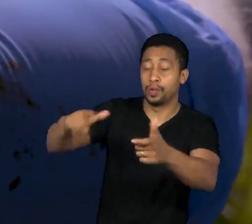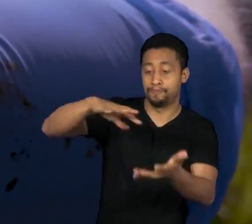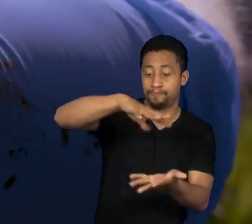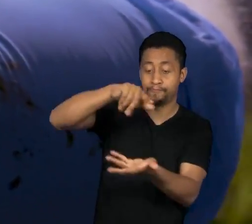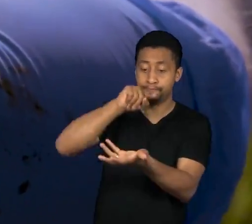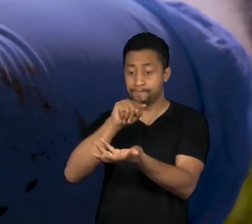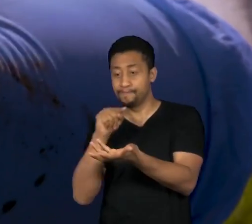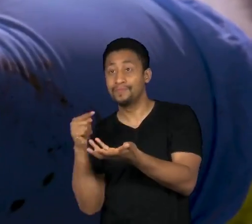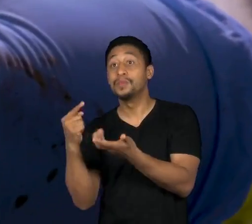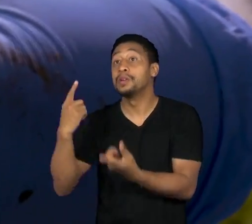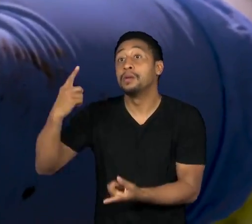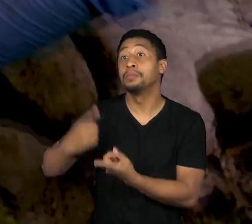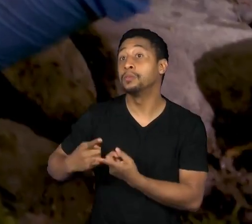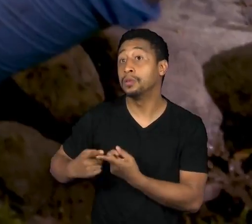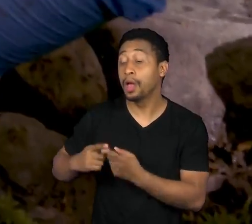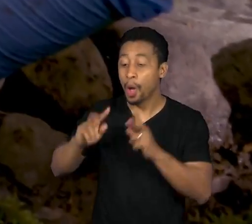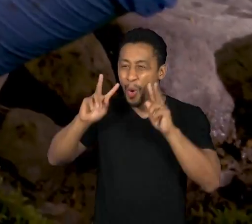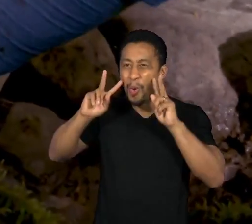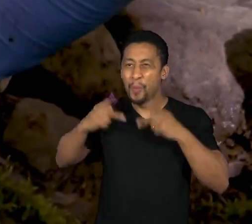pressões humanas.